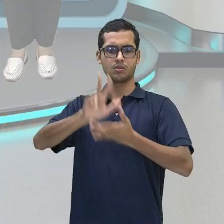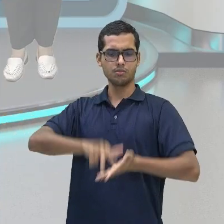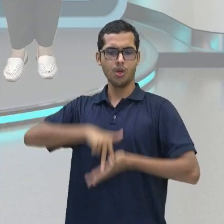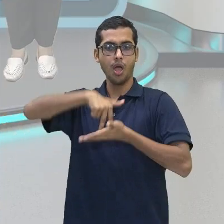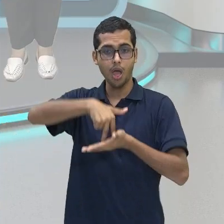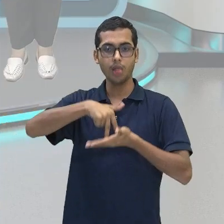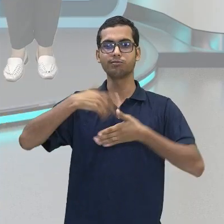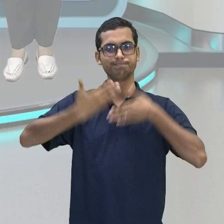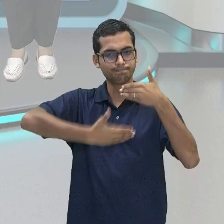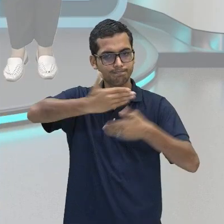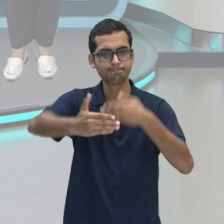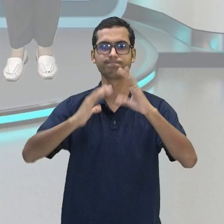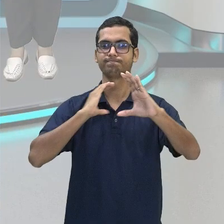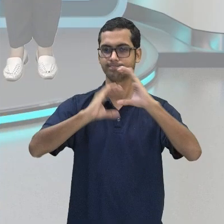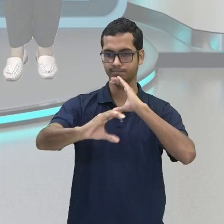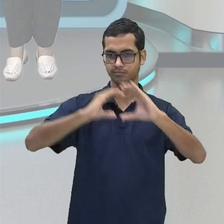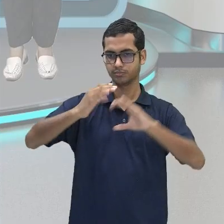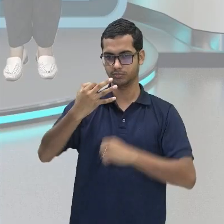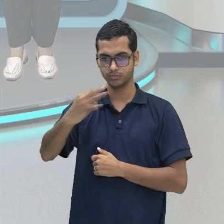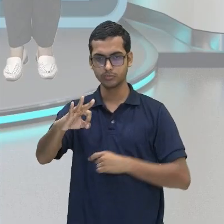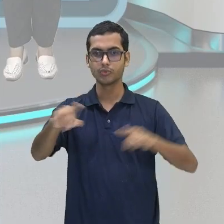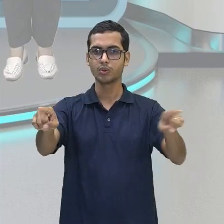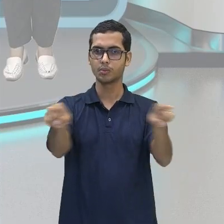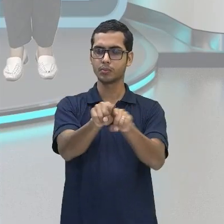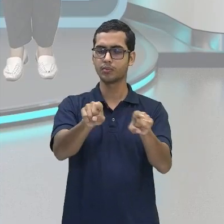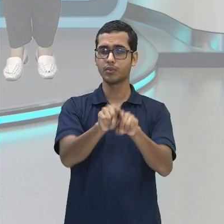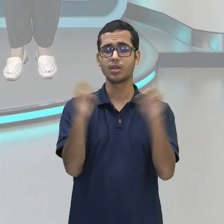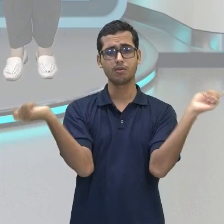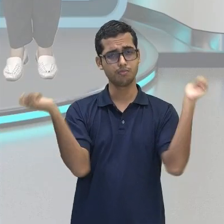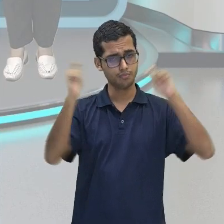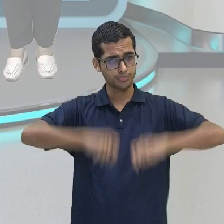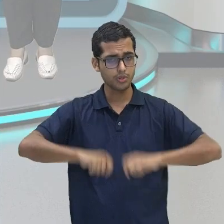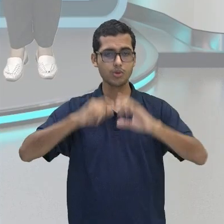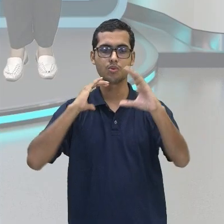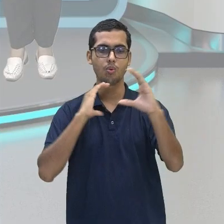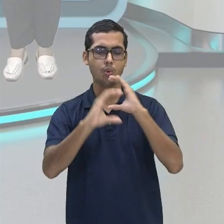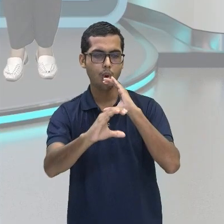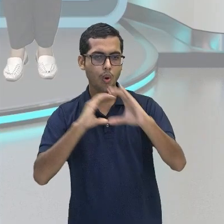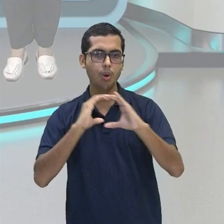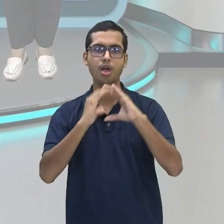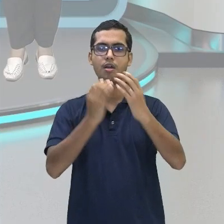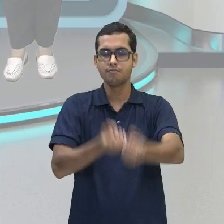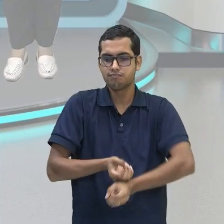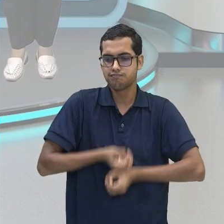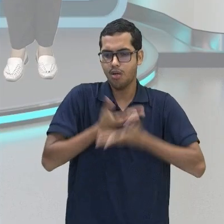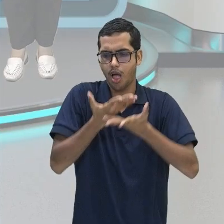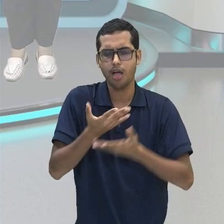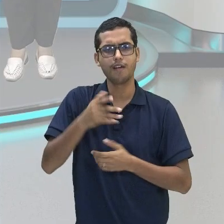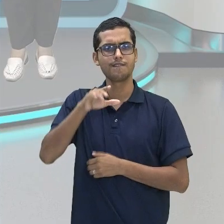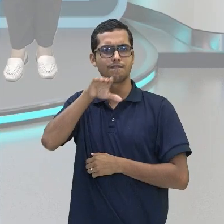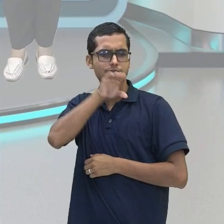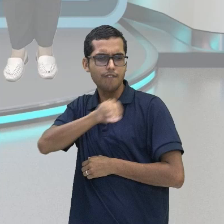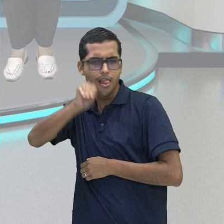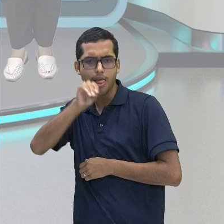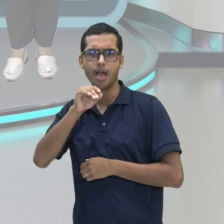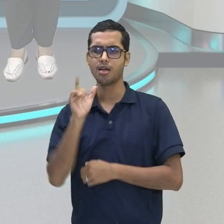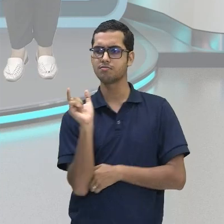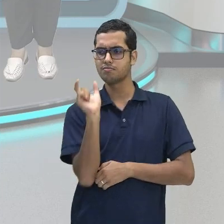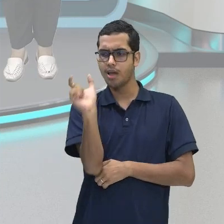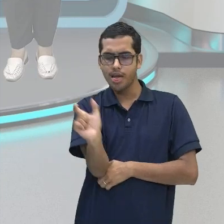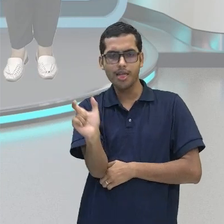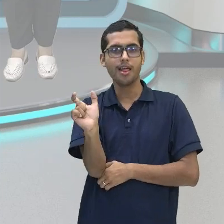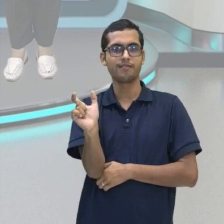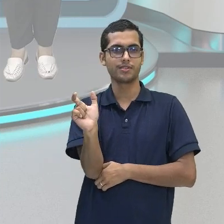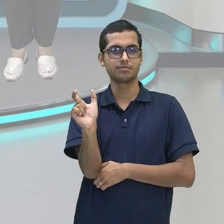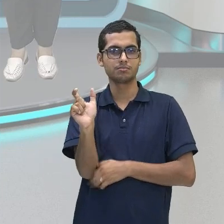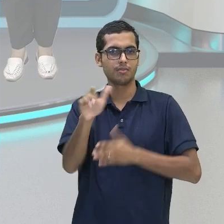comunicativo, ok? E sim, você pode se comunicar sem dizer uma única palavra. Pense aí nas situações em que